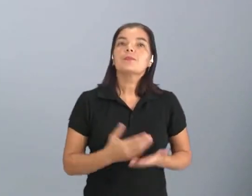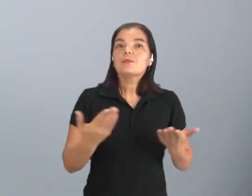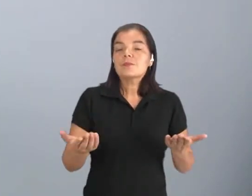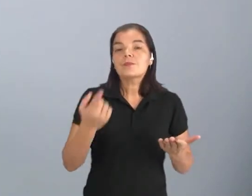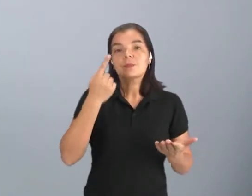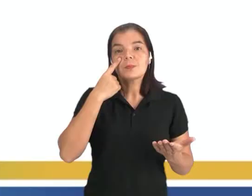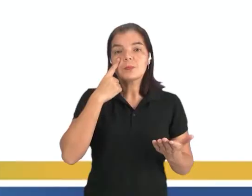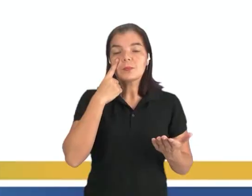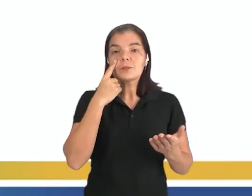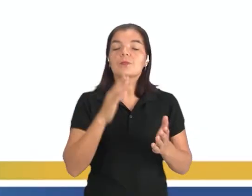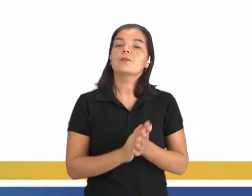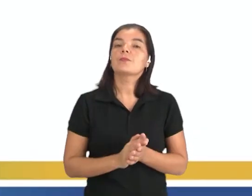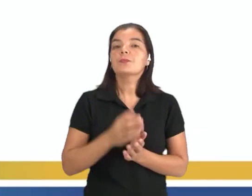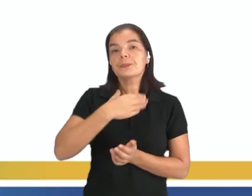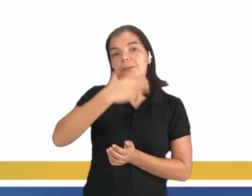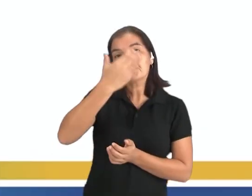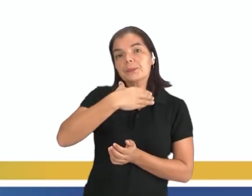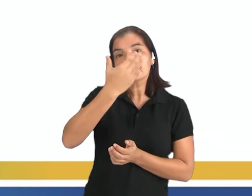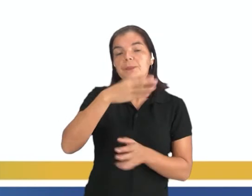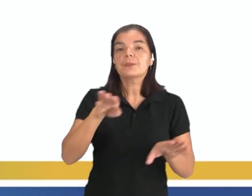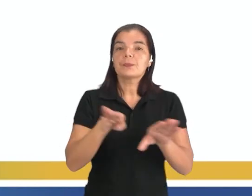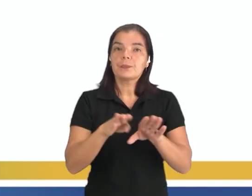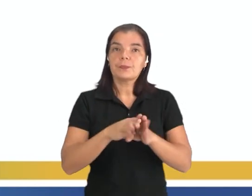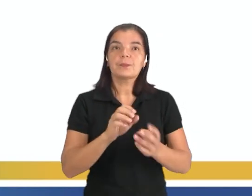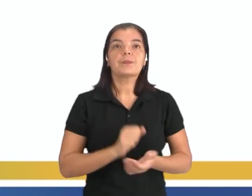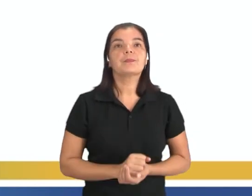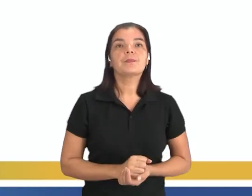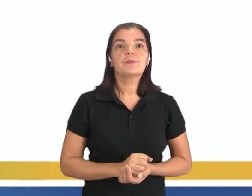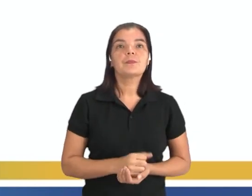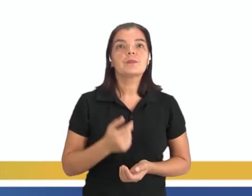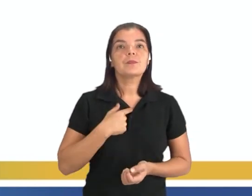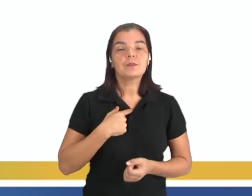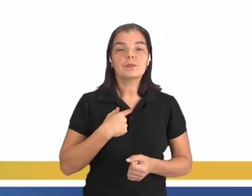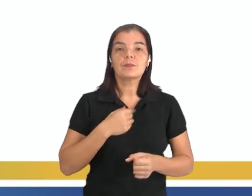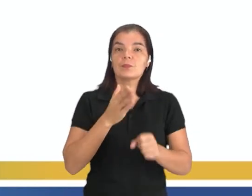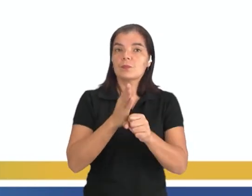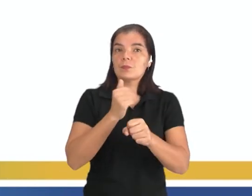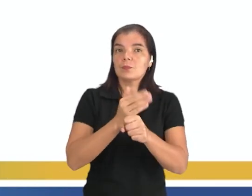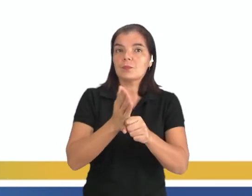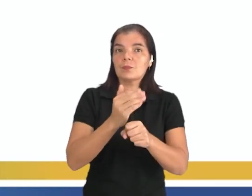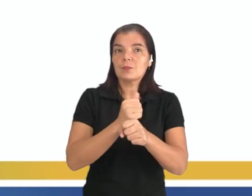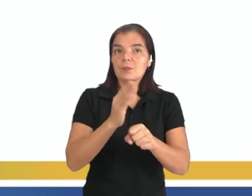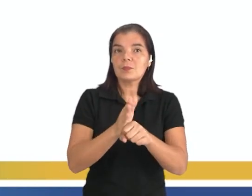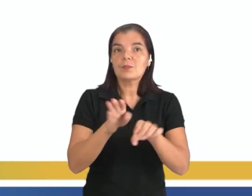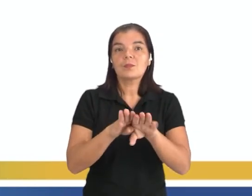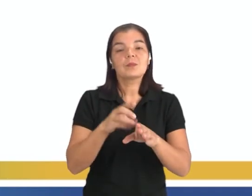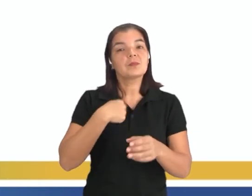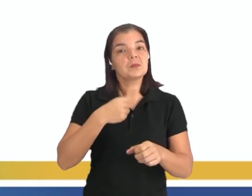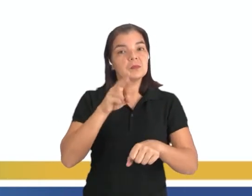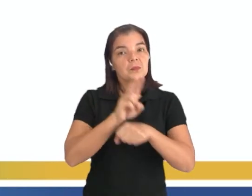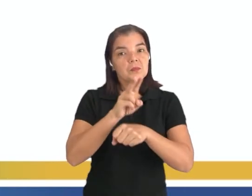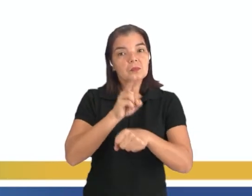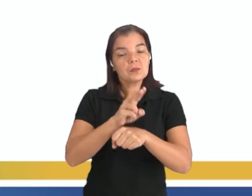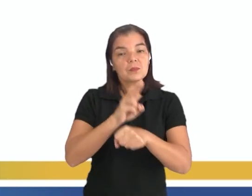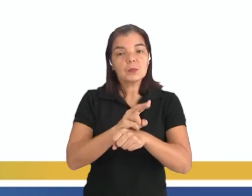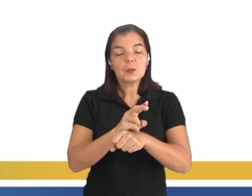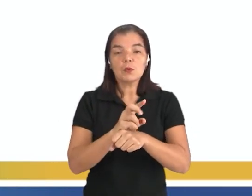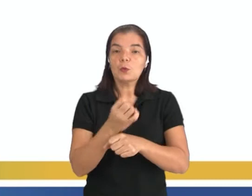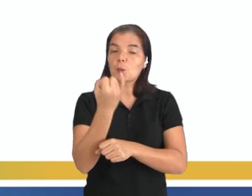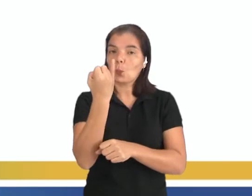a campanha da Hortifruti, na manchete secundária, diz assim: batata confessa, se não me cuidar, vira um